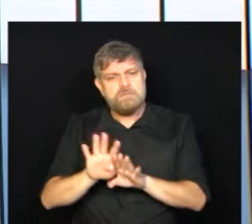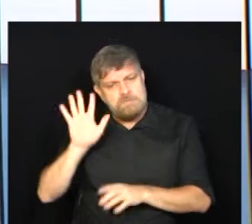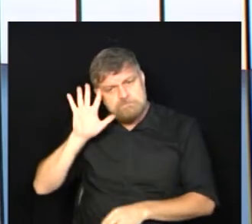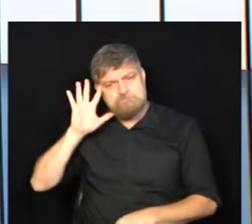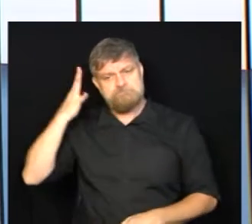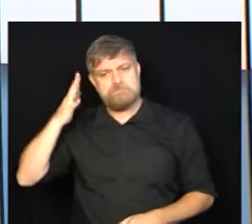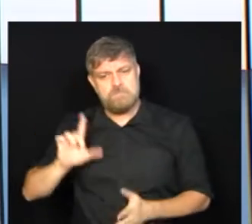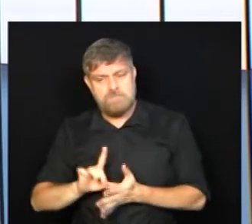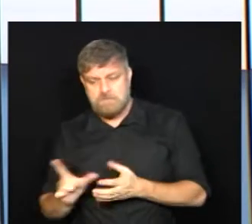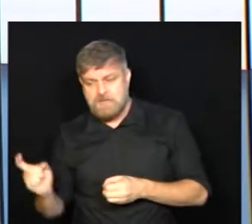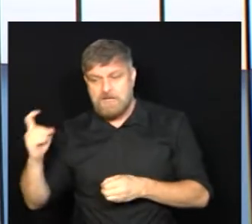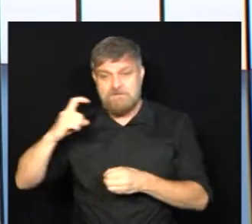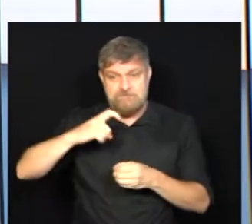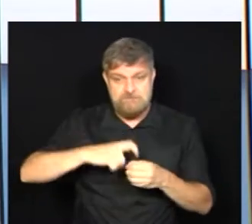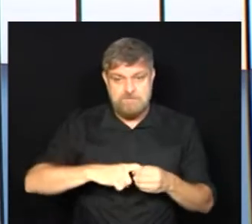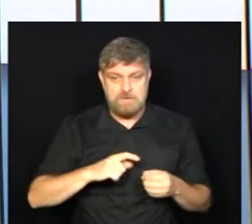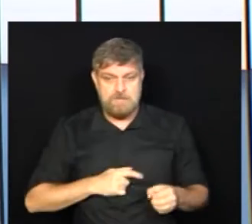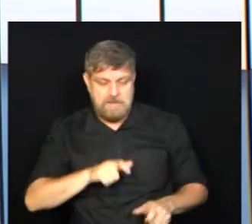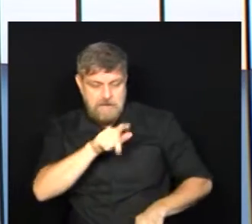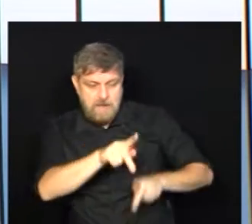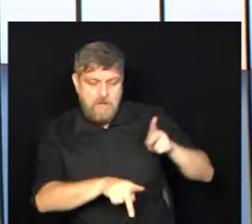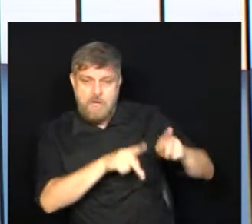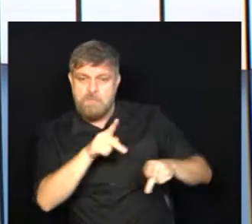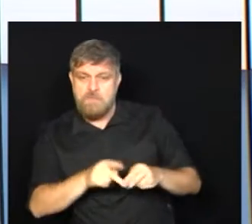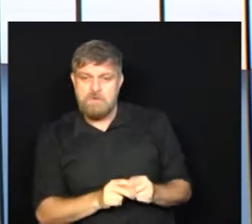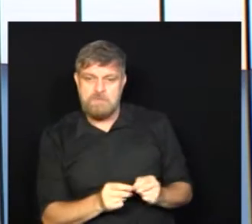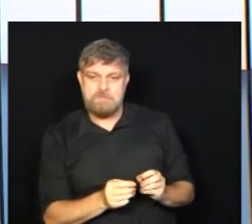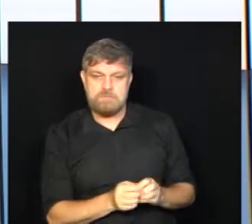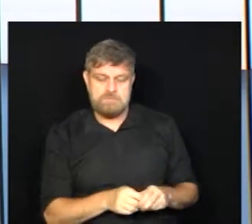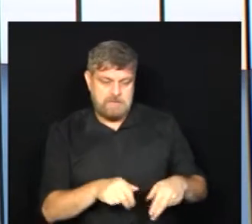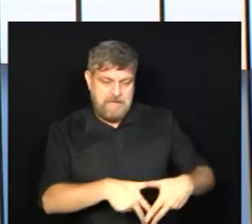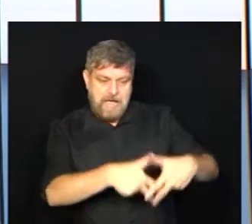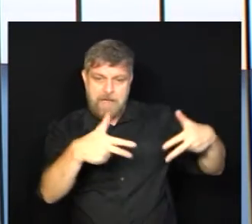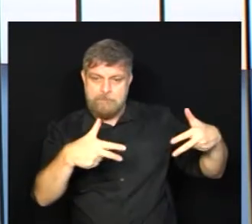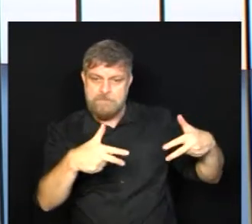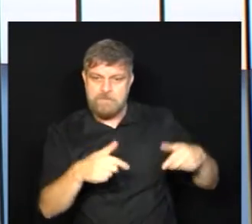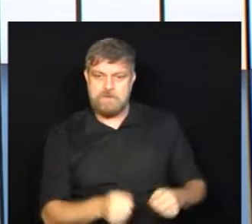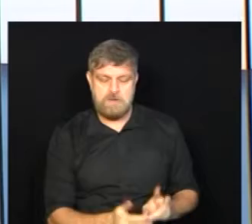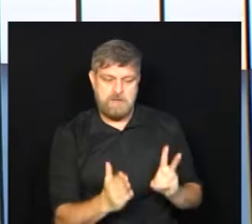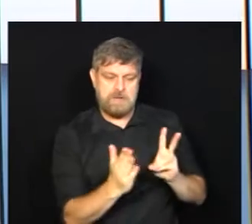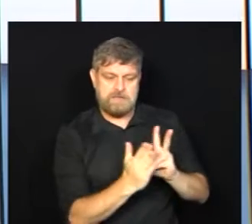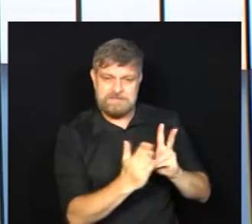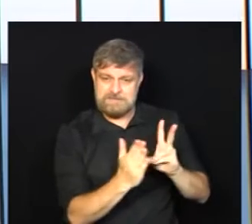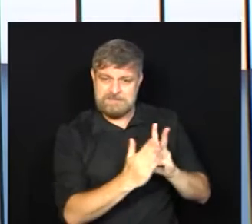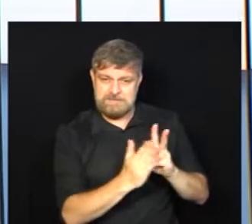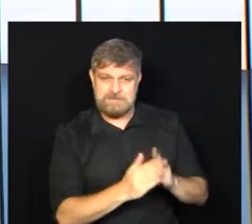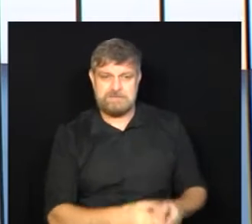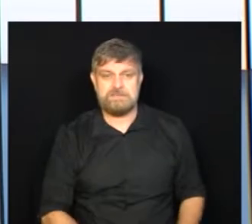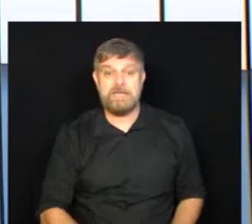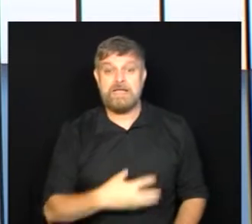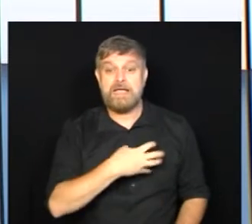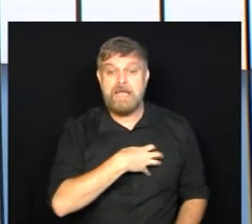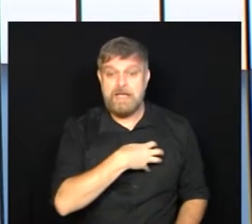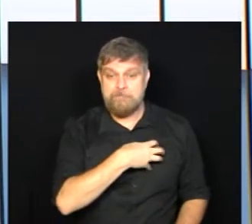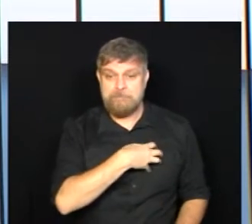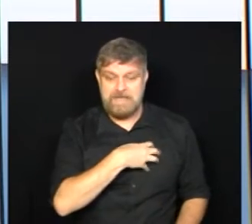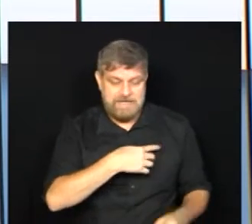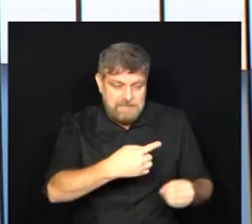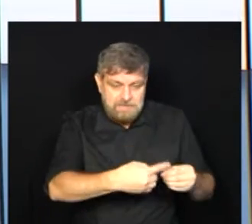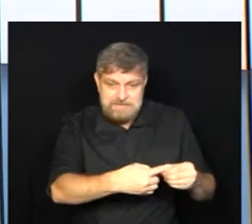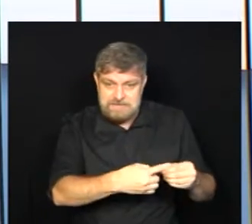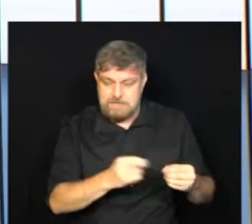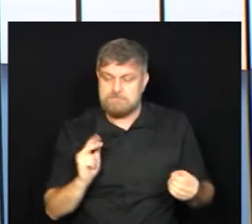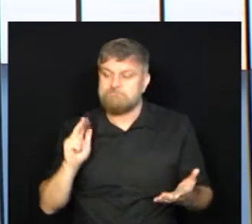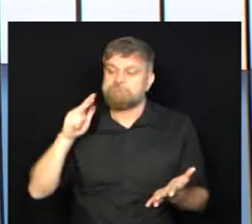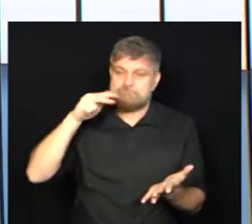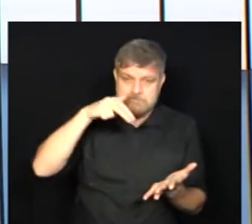ela vai retornar para cuidar dos moradores lá da aldeia de Massacará, na cidade baiana de Euclides da Cunha. Ela